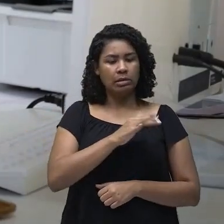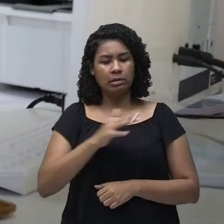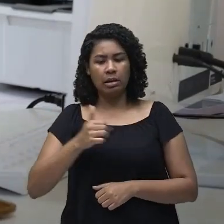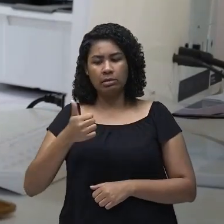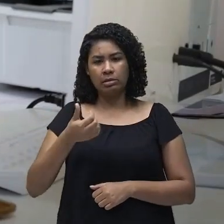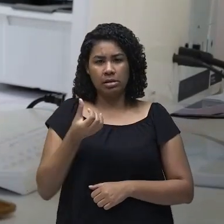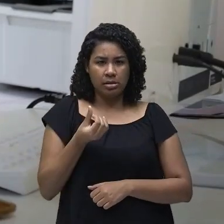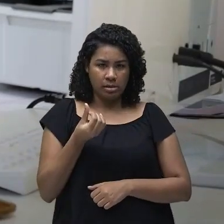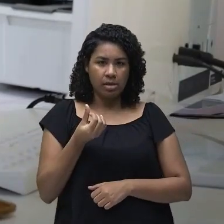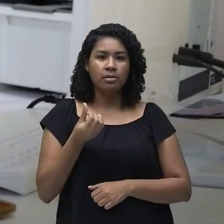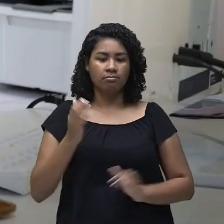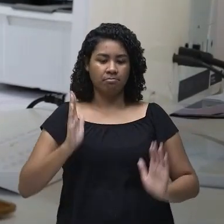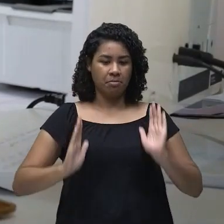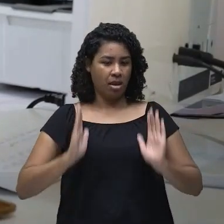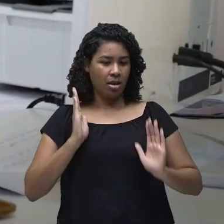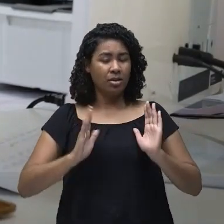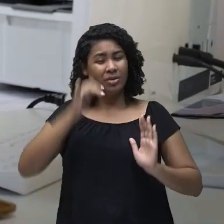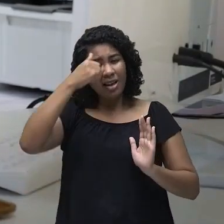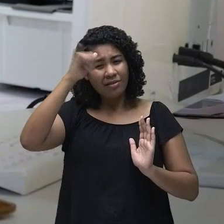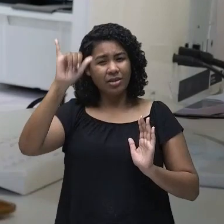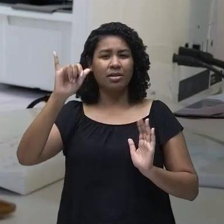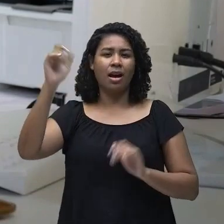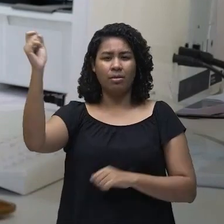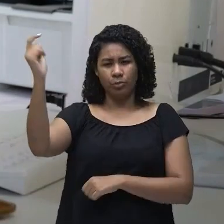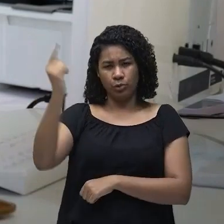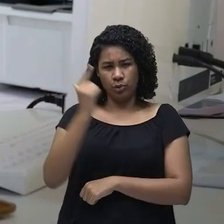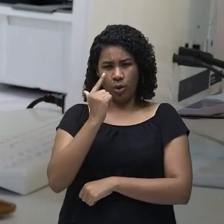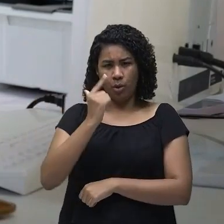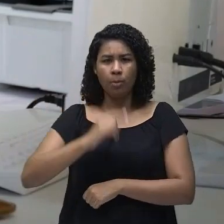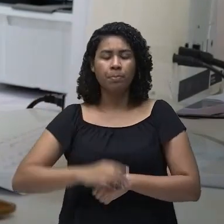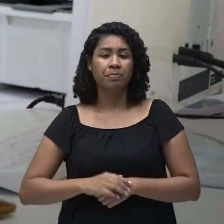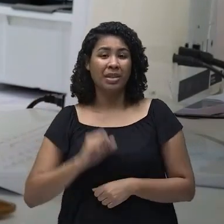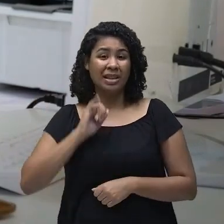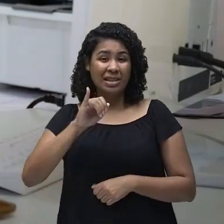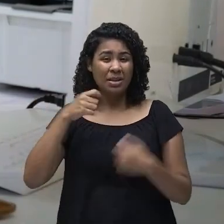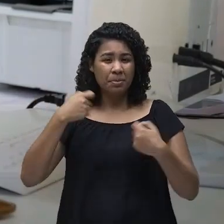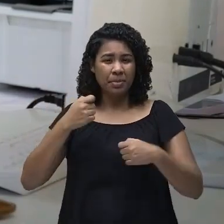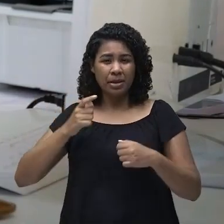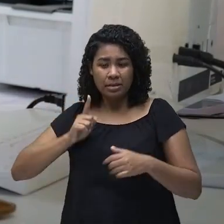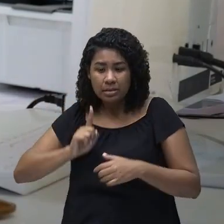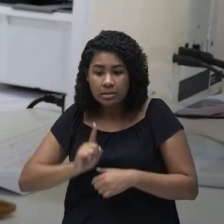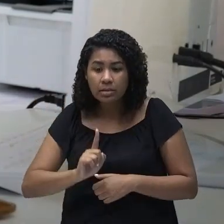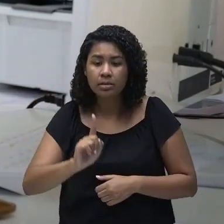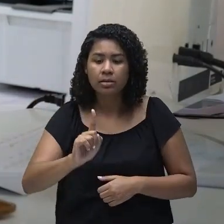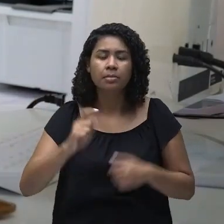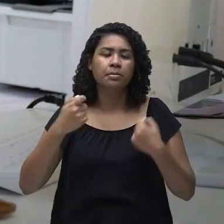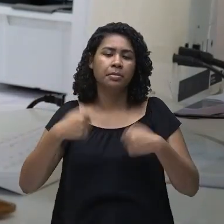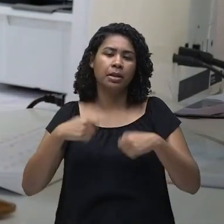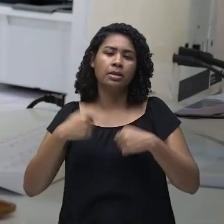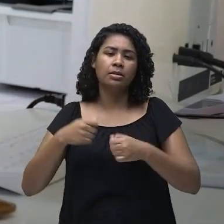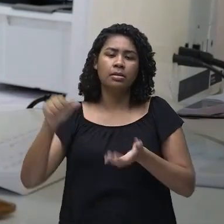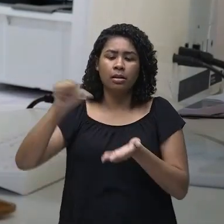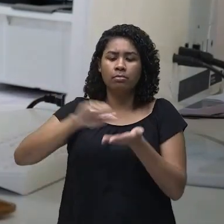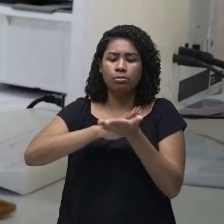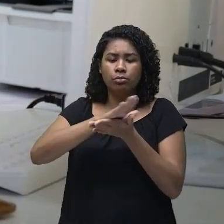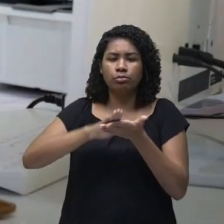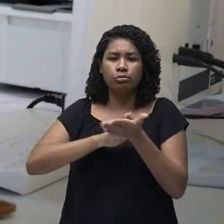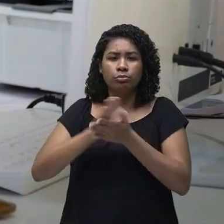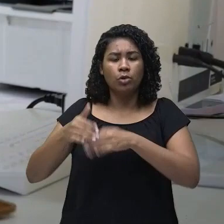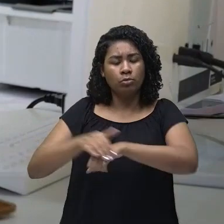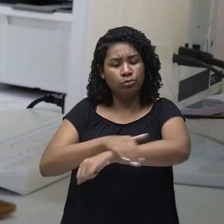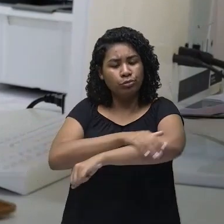ou seja, 4 horas da tarde. E mesmo se tiver que se expor ao sol, usar sempre o protetor solar. E como